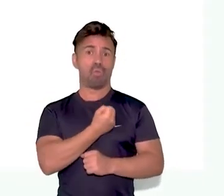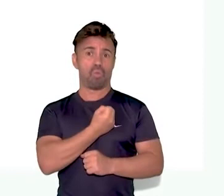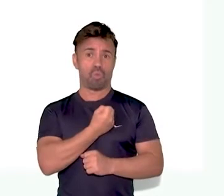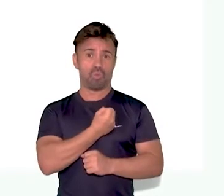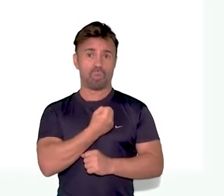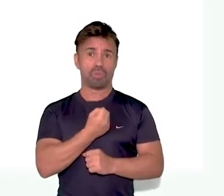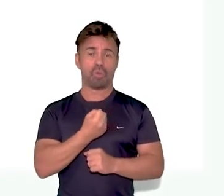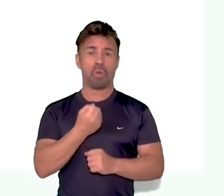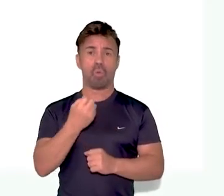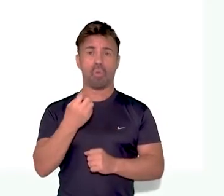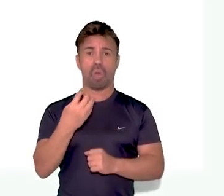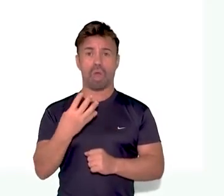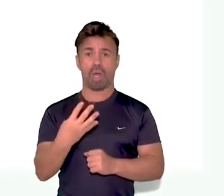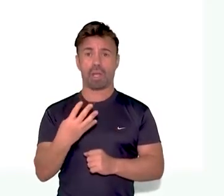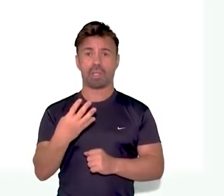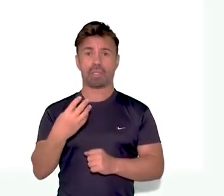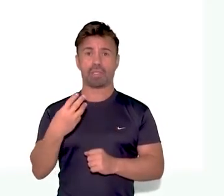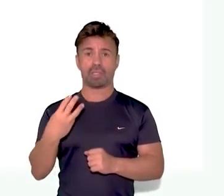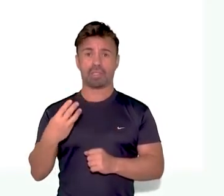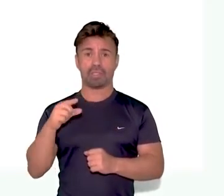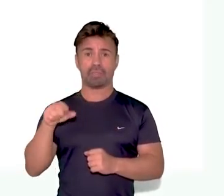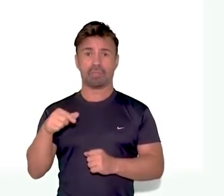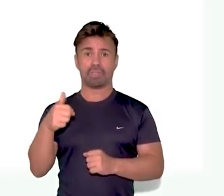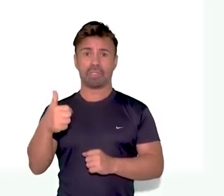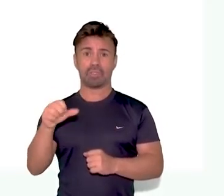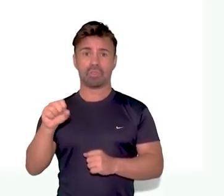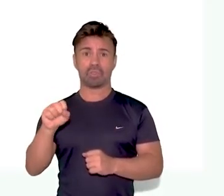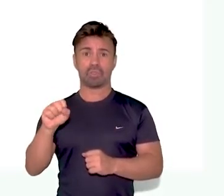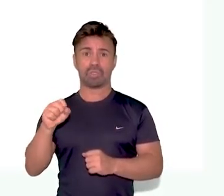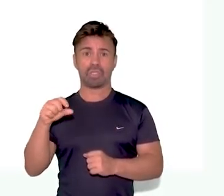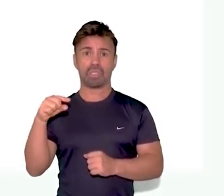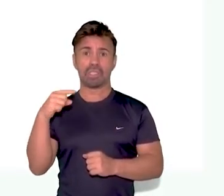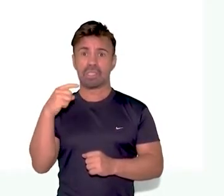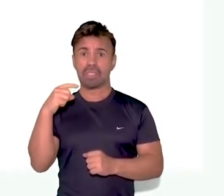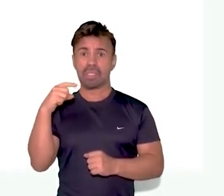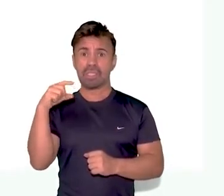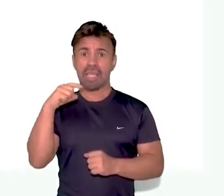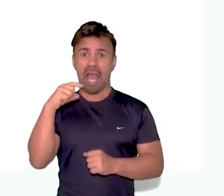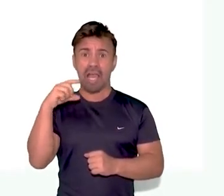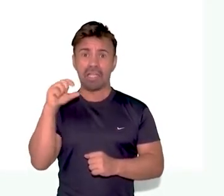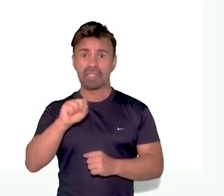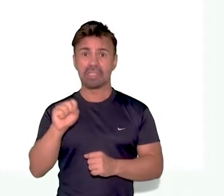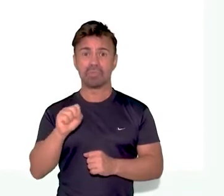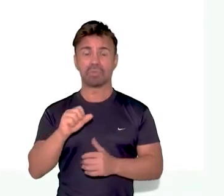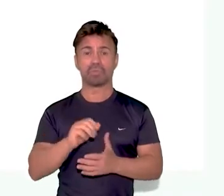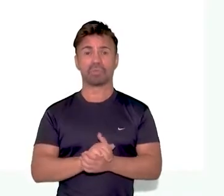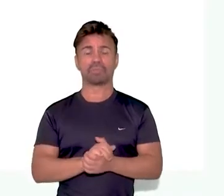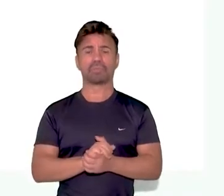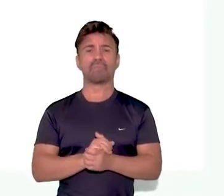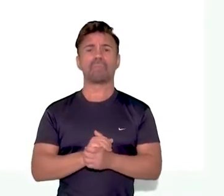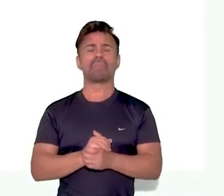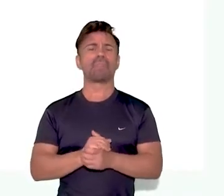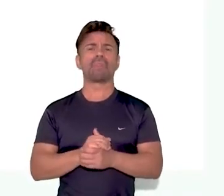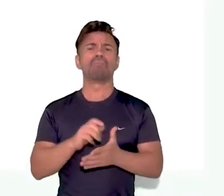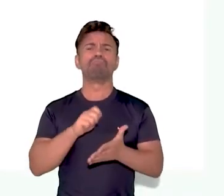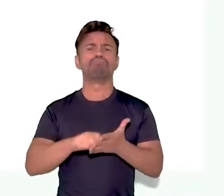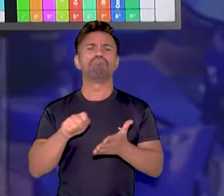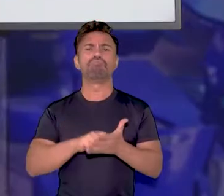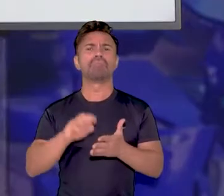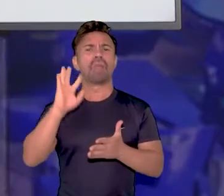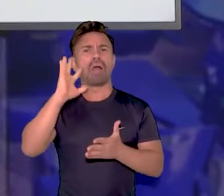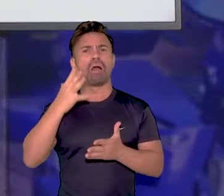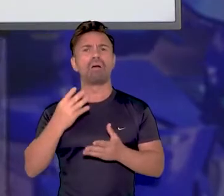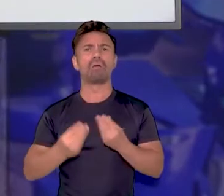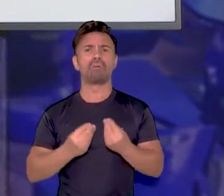aqui 43,18 segundos em notação científica nós vamos partir para